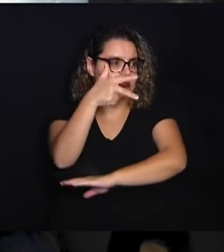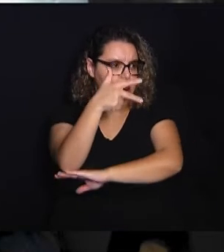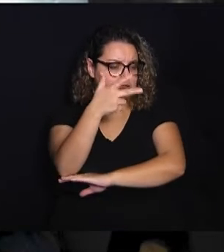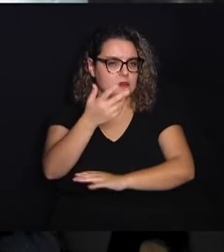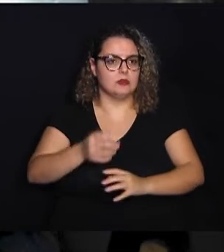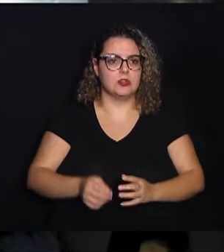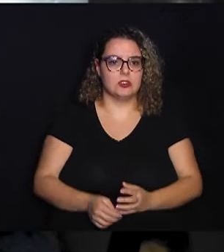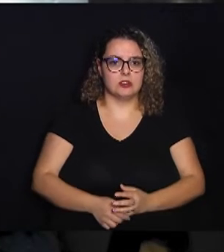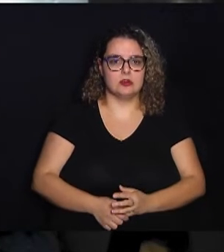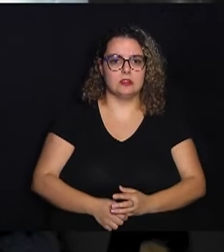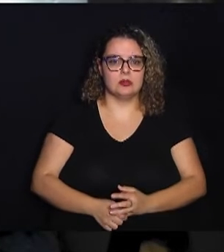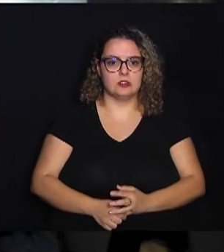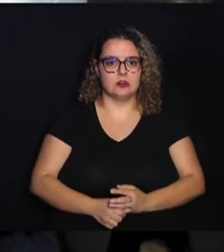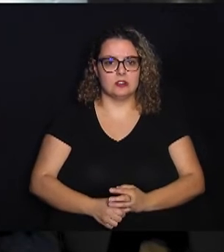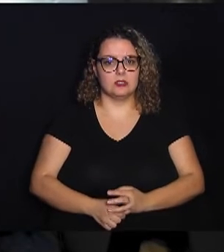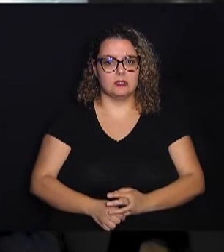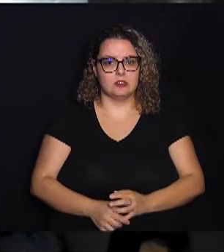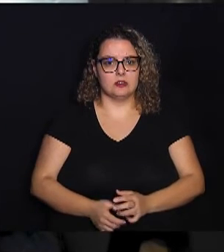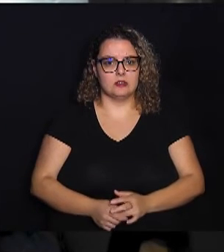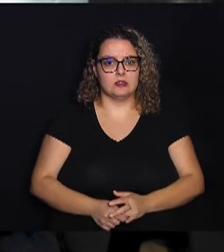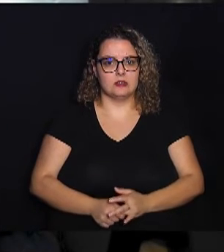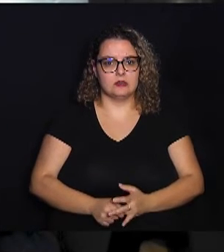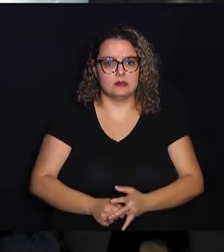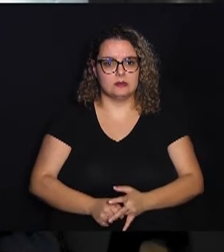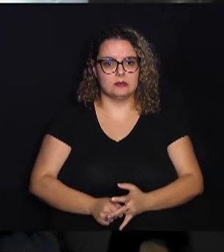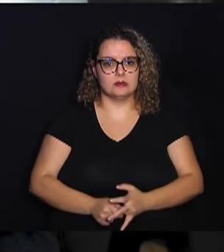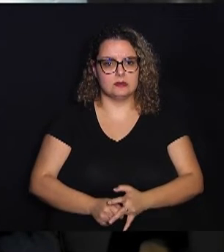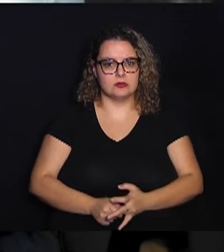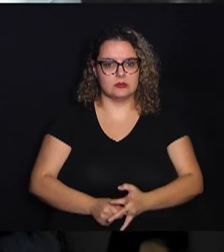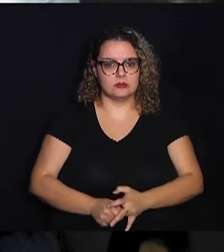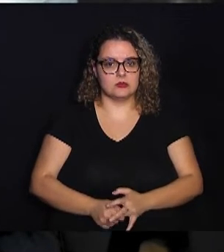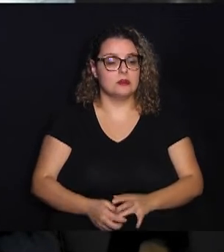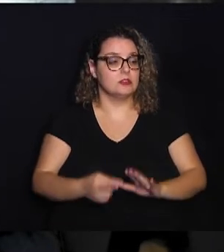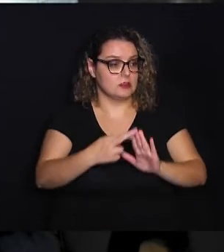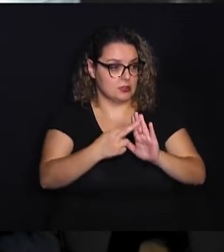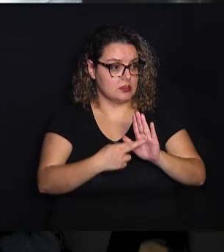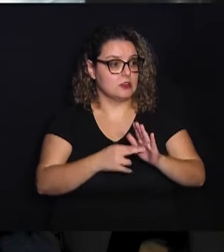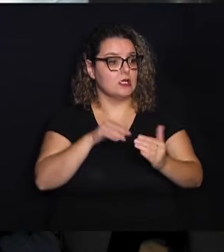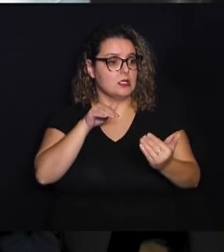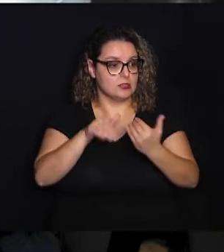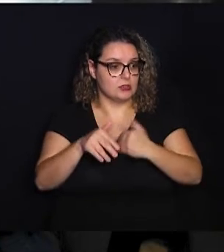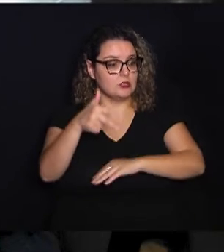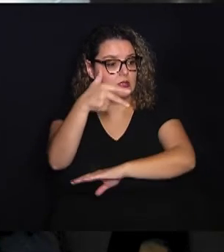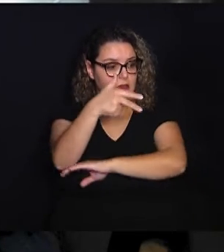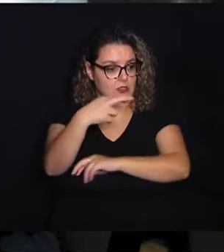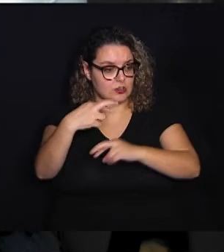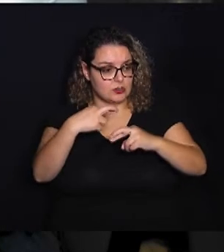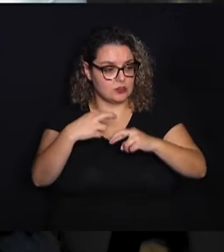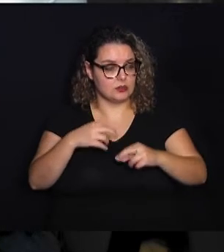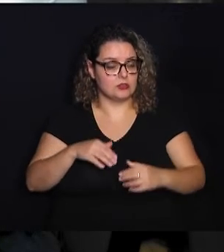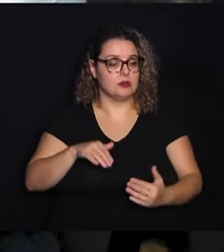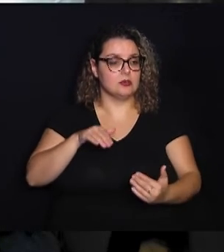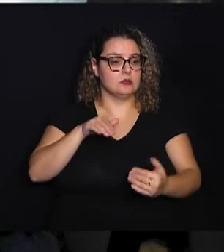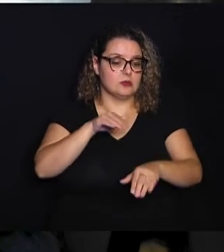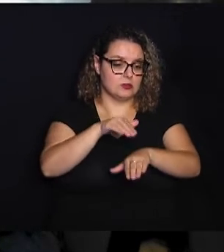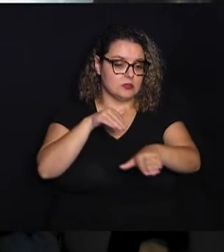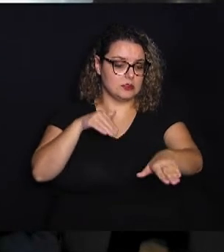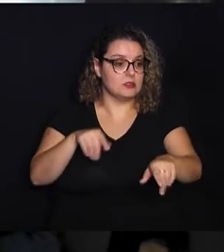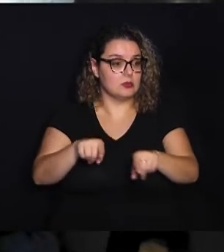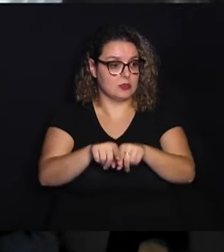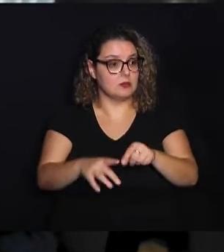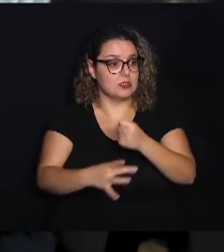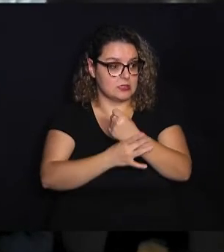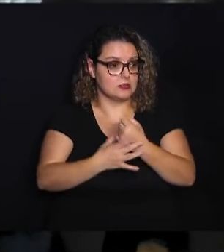é uma câmera de vigilância digamos, nas regras de trânsito, exatamente, também para a segurança pública? Isso é